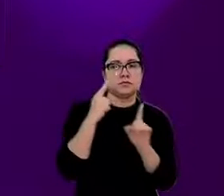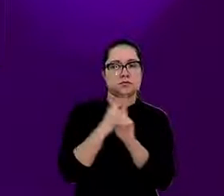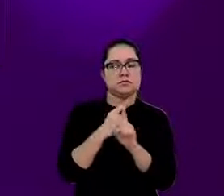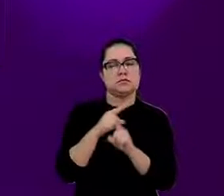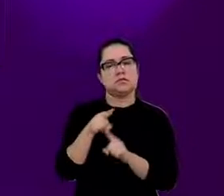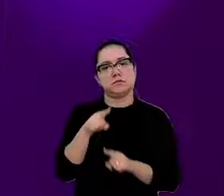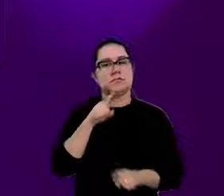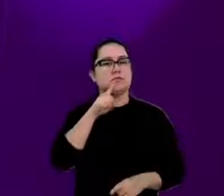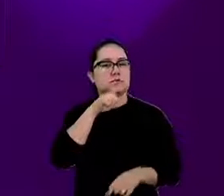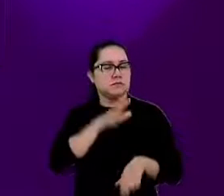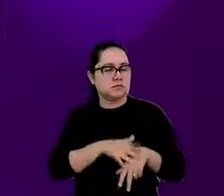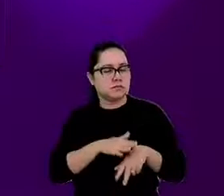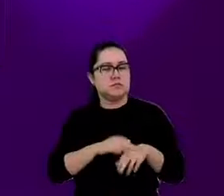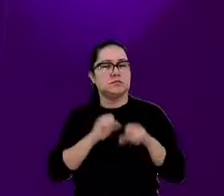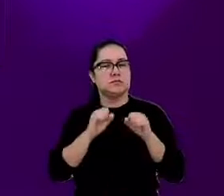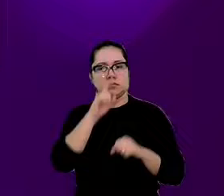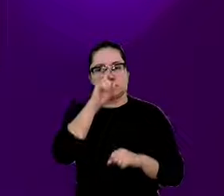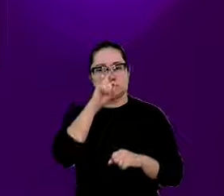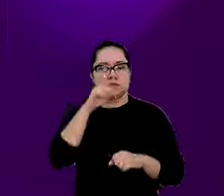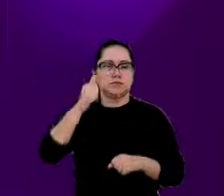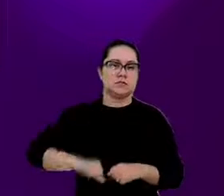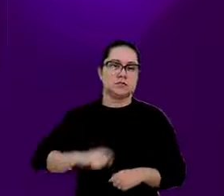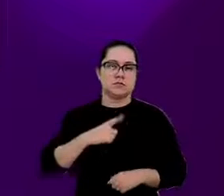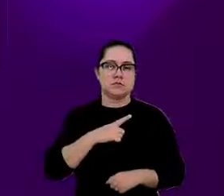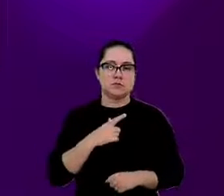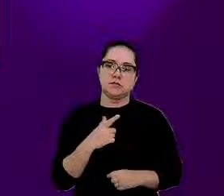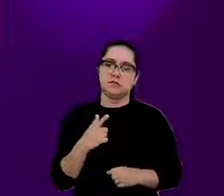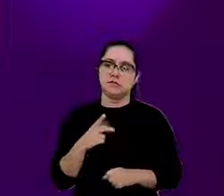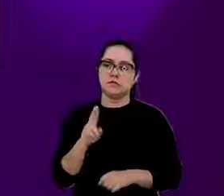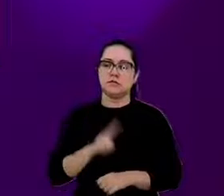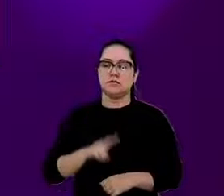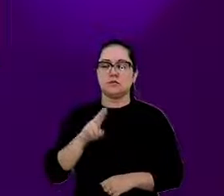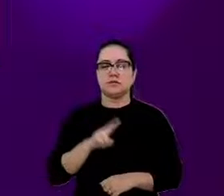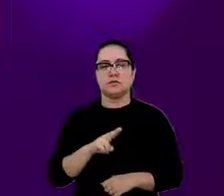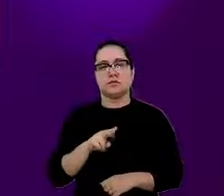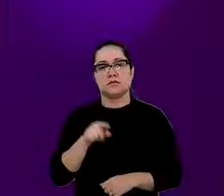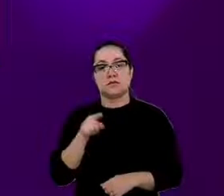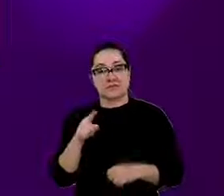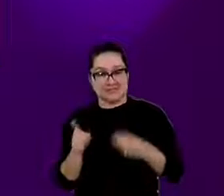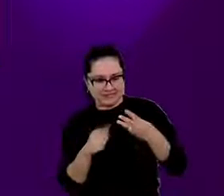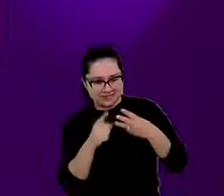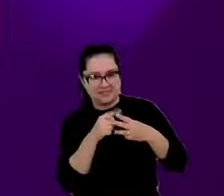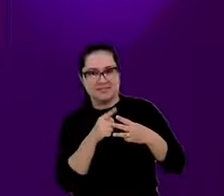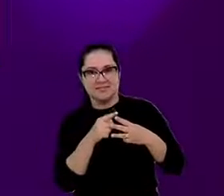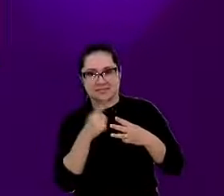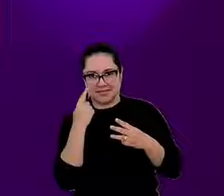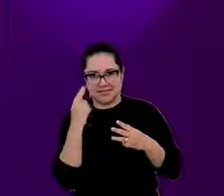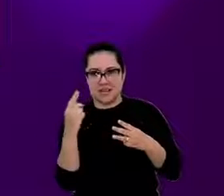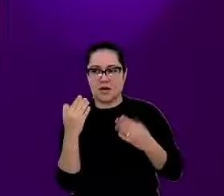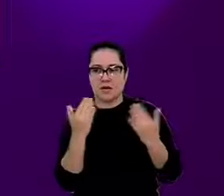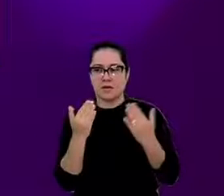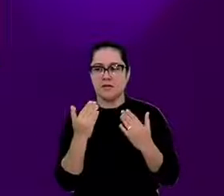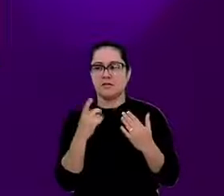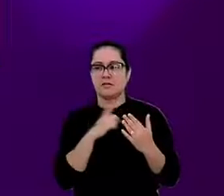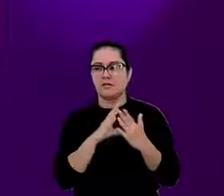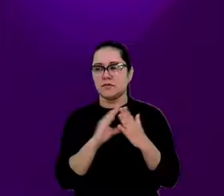risco maior de ter eventos, utilizando machine learning, comparando com os modelos tradicionais. A gente já vê que tem uma área sobre a